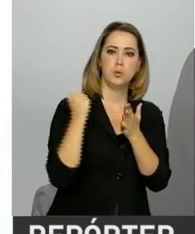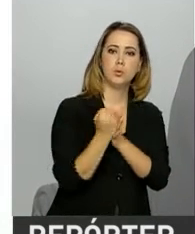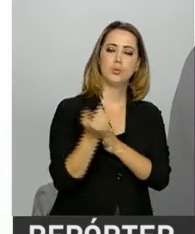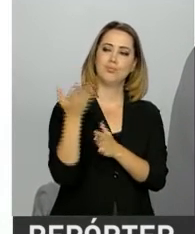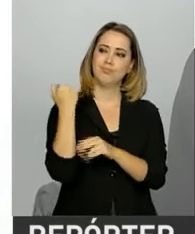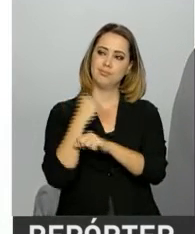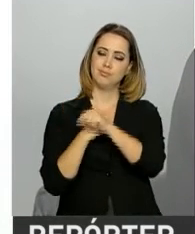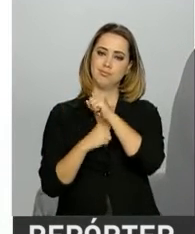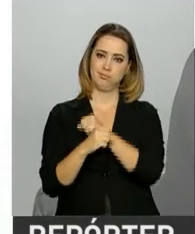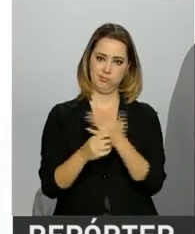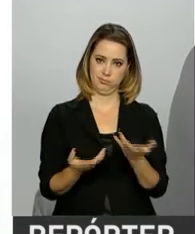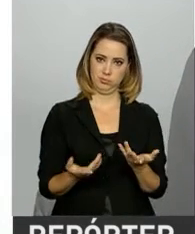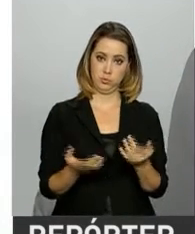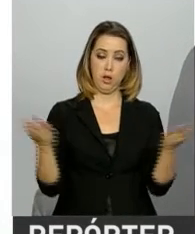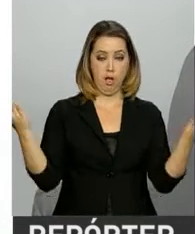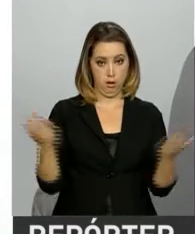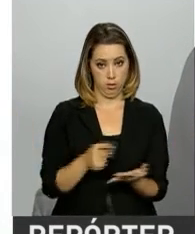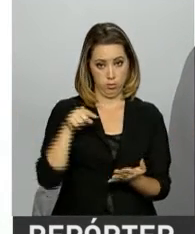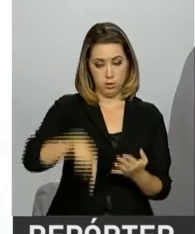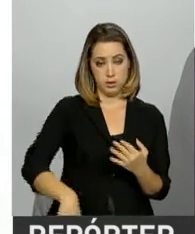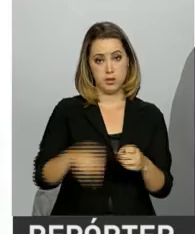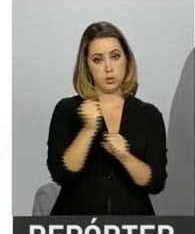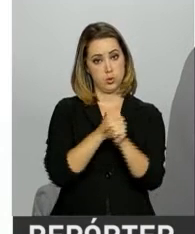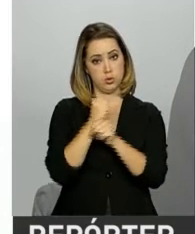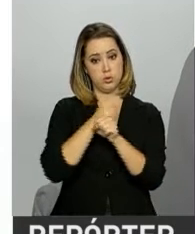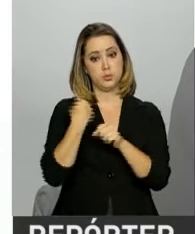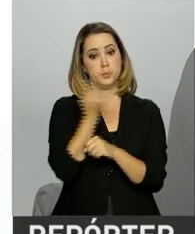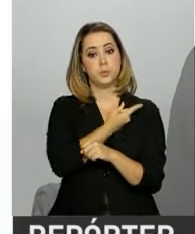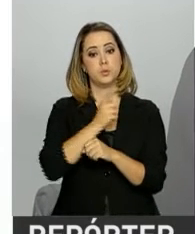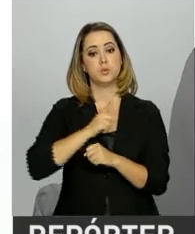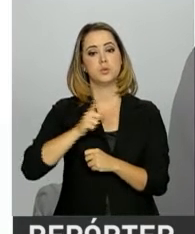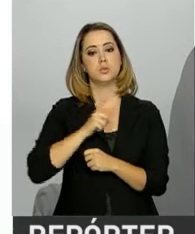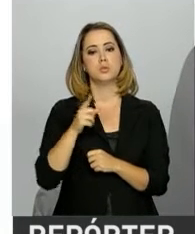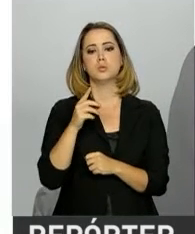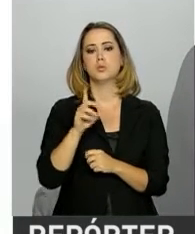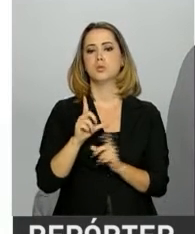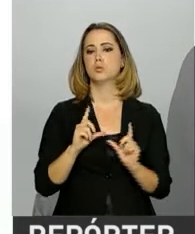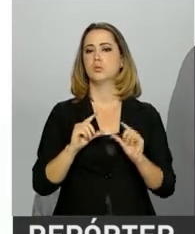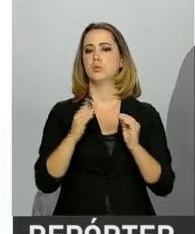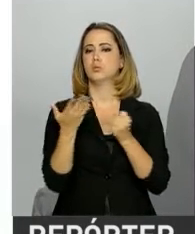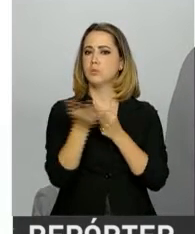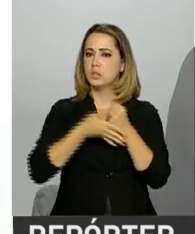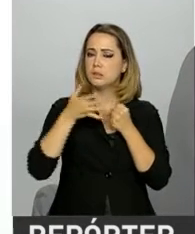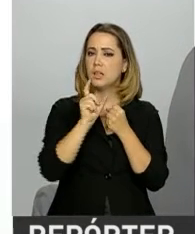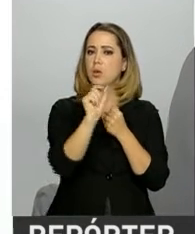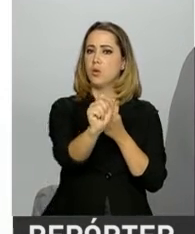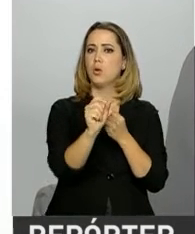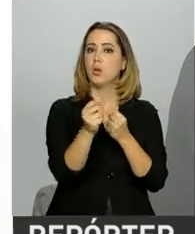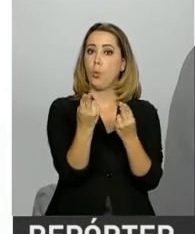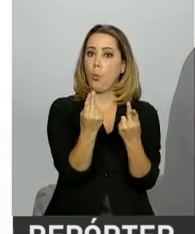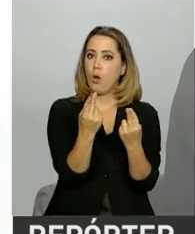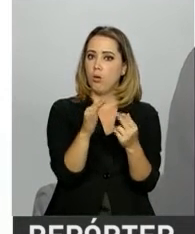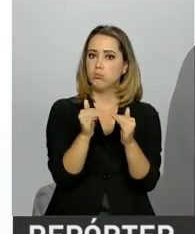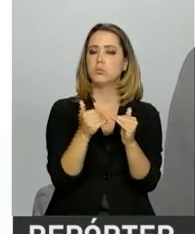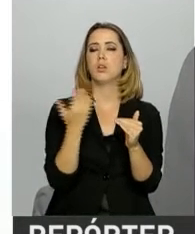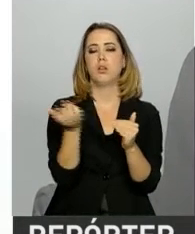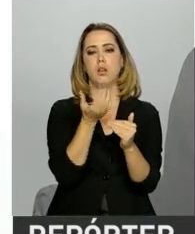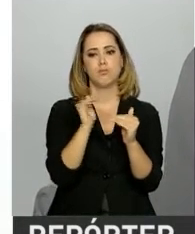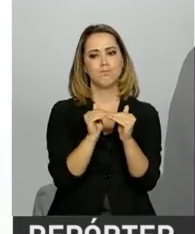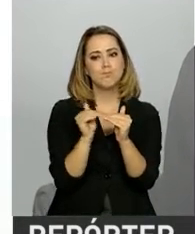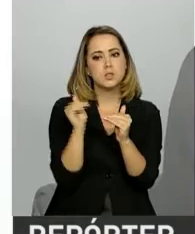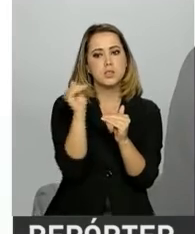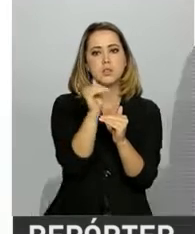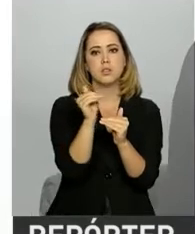passado. Neste ano, nós teremos no mínimo a repetição do ano passado. Eu quero crescer na